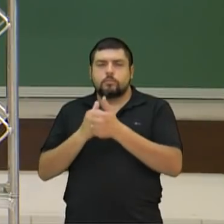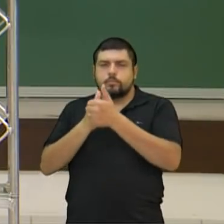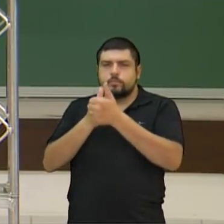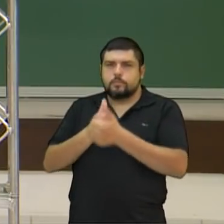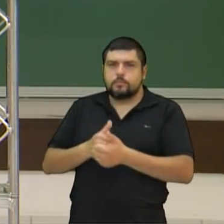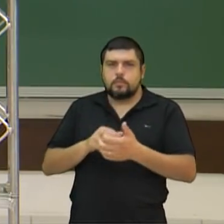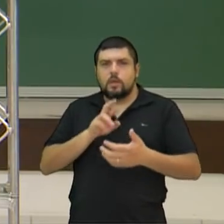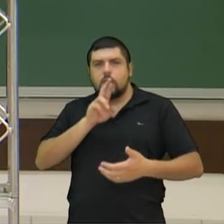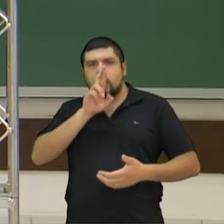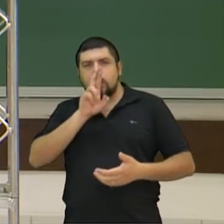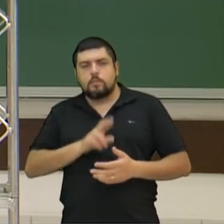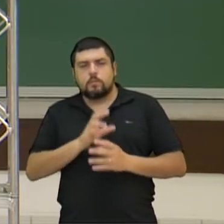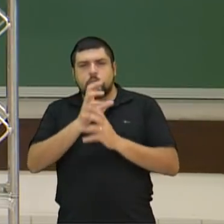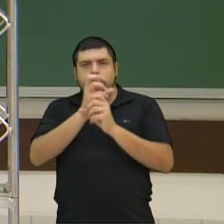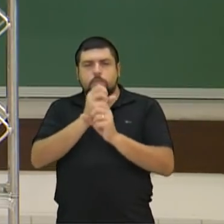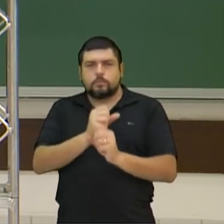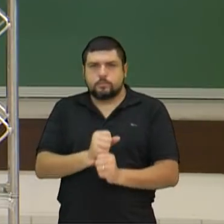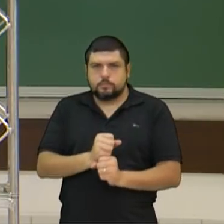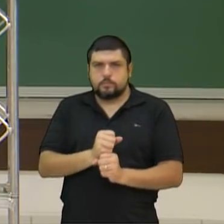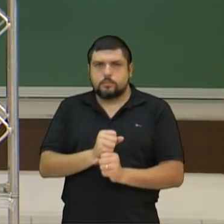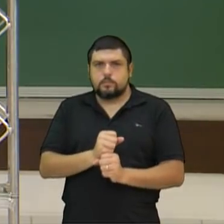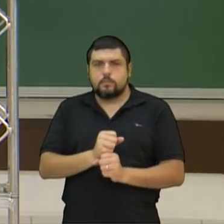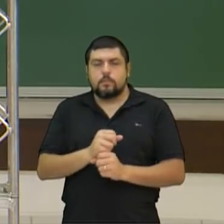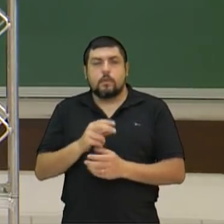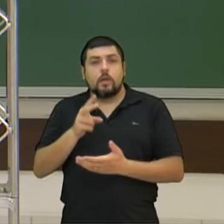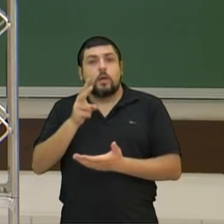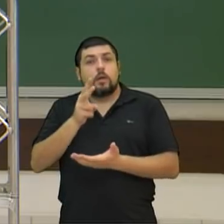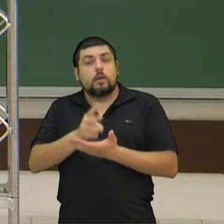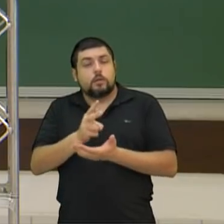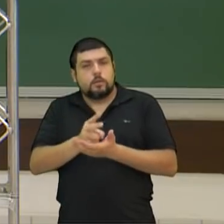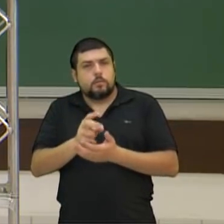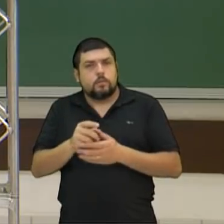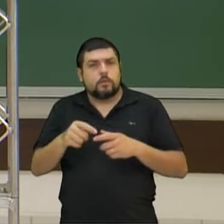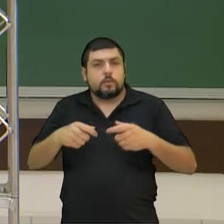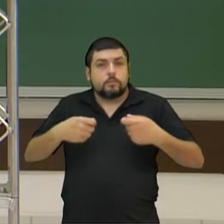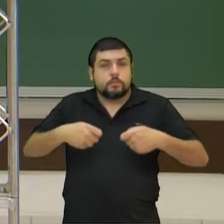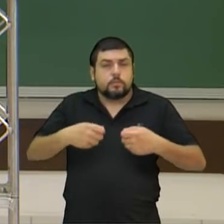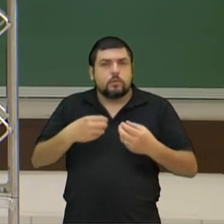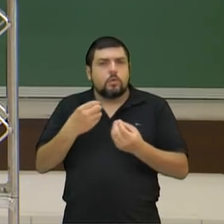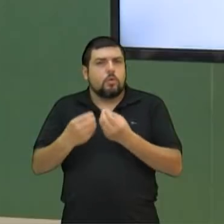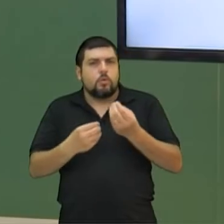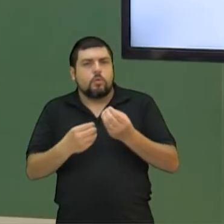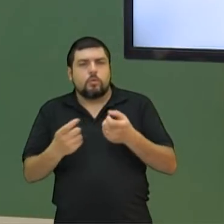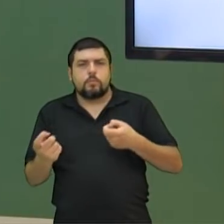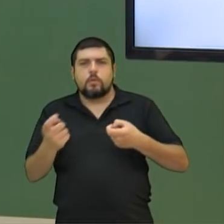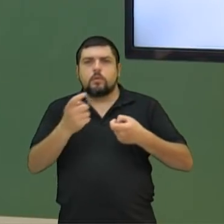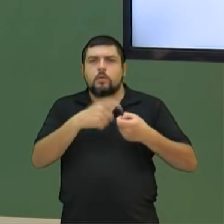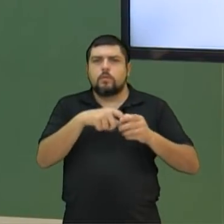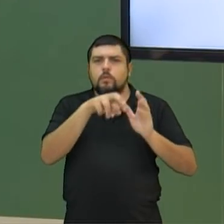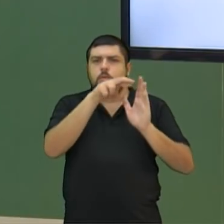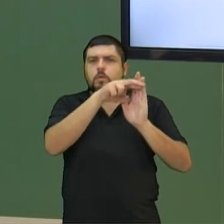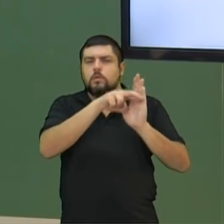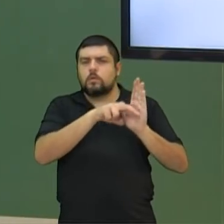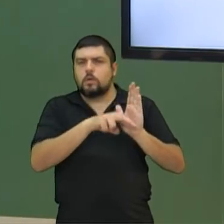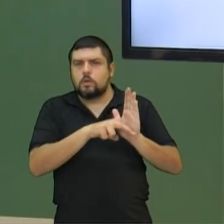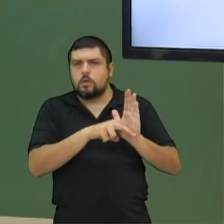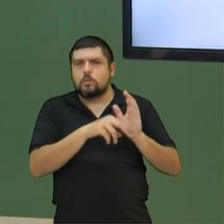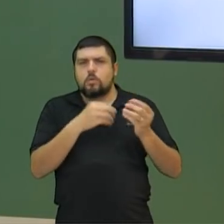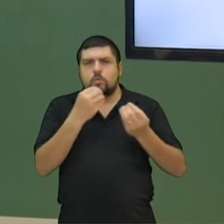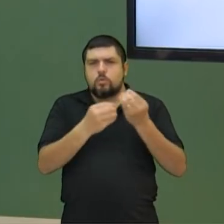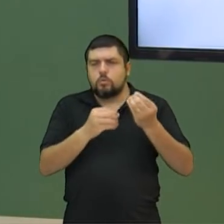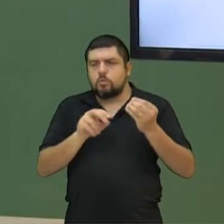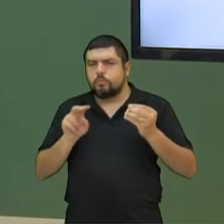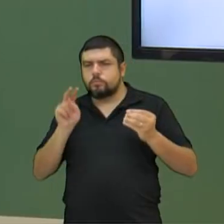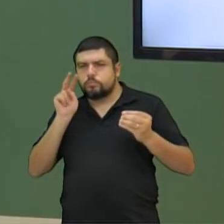exponencial. Sempre que preciso, que necessário, vá nas propriedades das potências. São elas que te ajudam a resolver